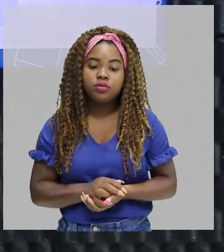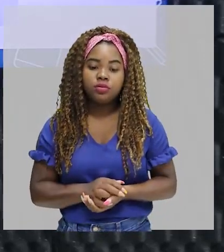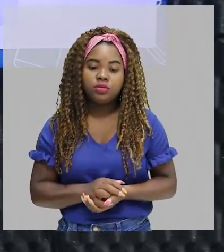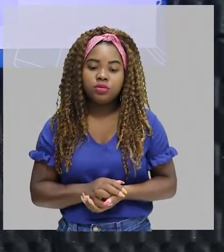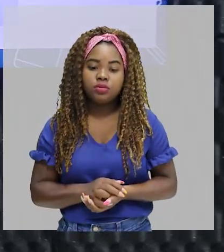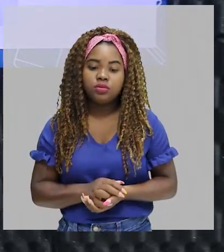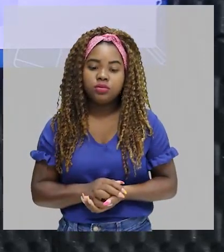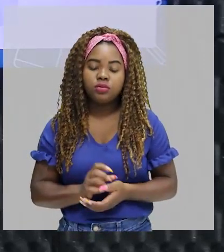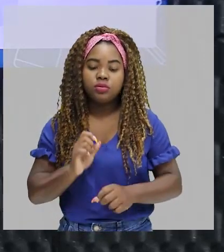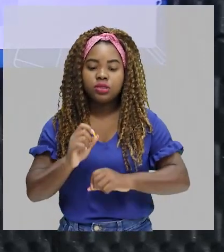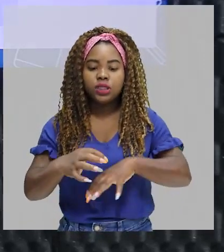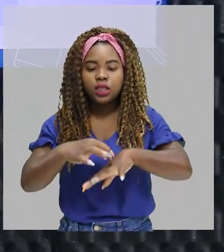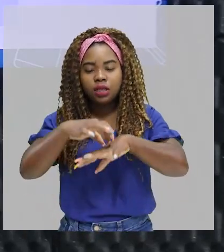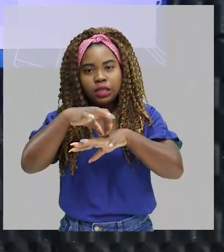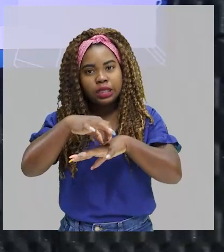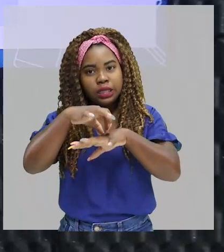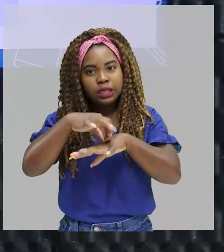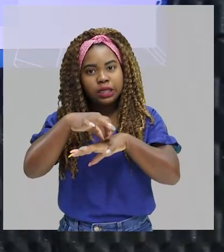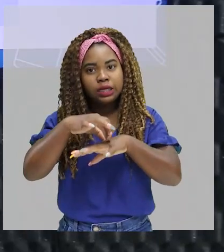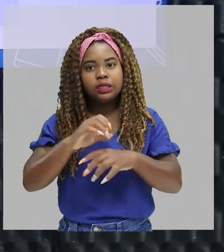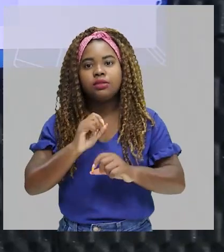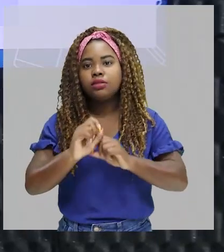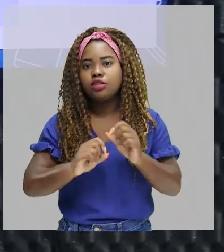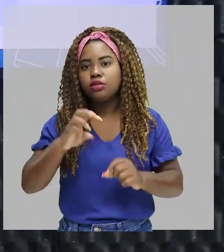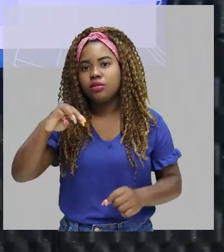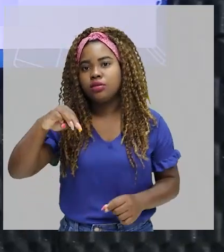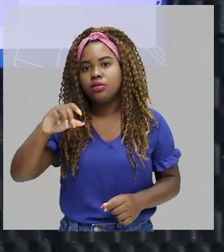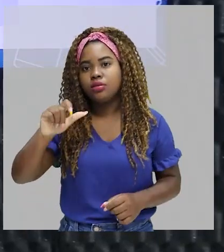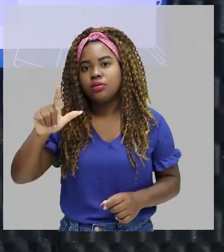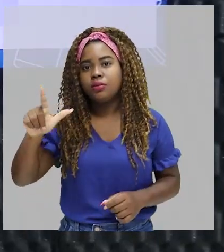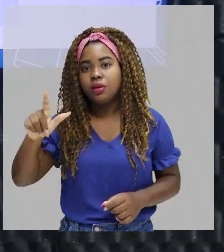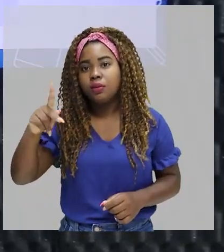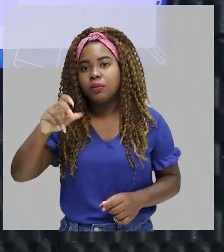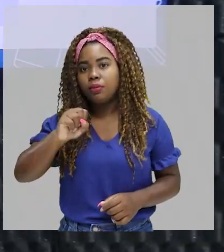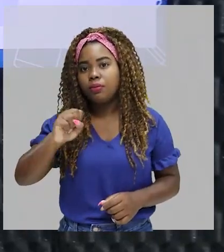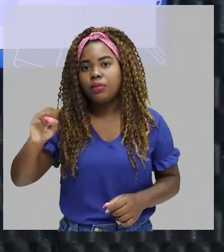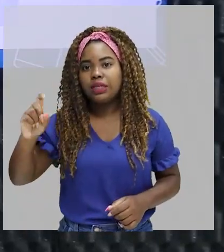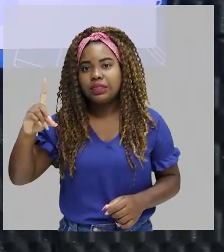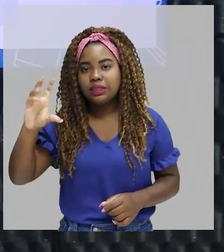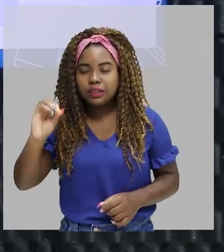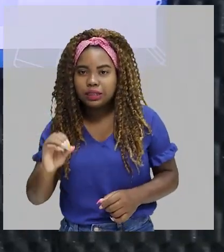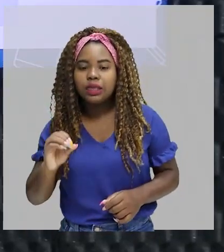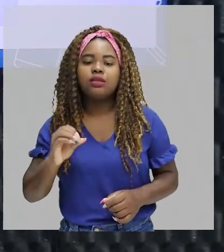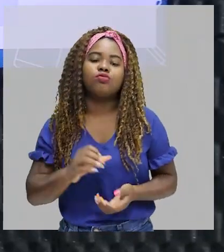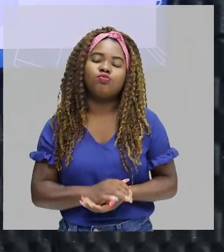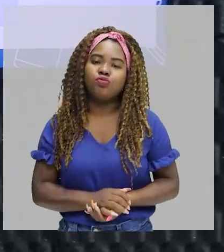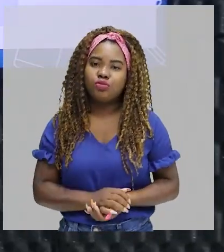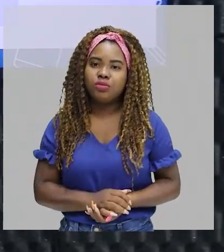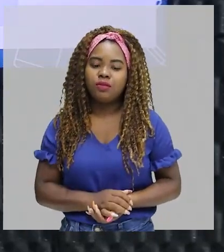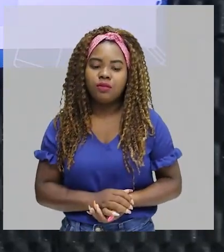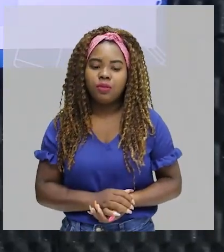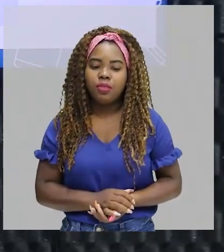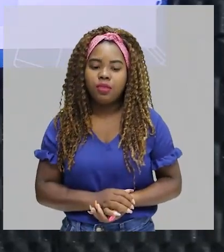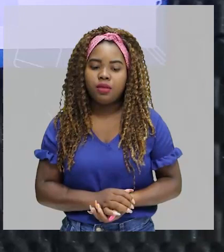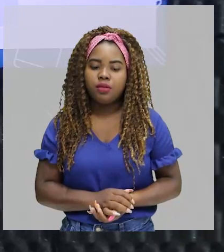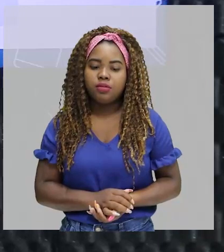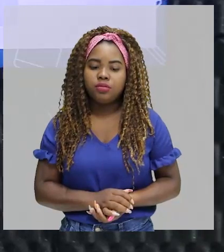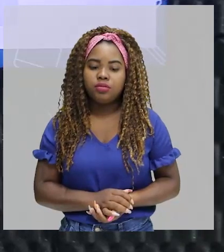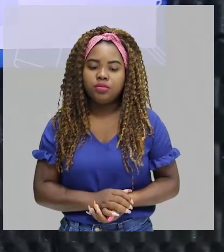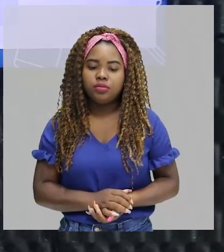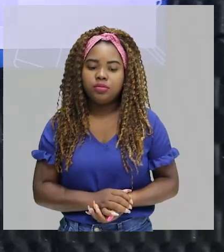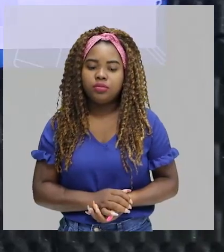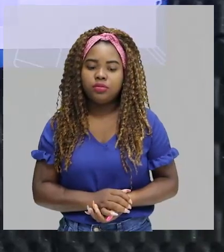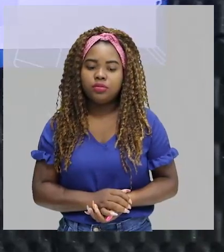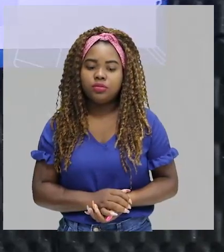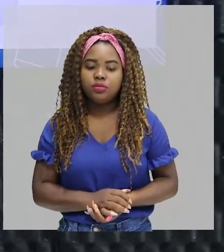significar mal passado. Quando você está falando, por exemplo, de uma carne e a forma que você quer que aquela carne seja servida, que você gosta de